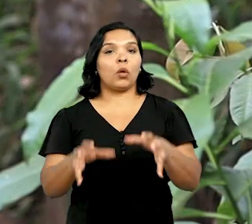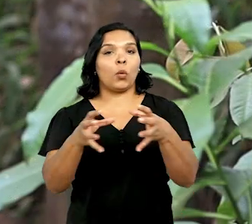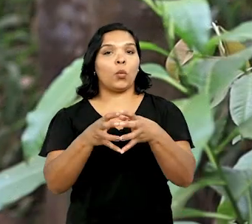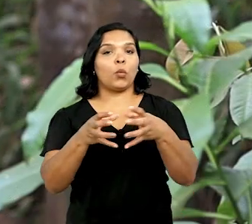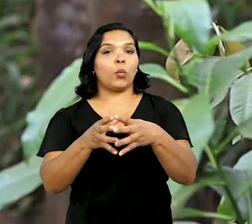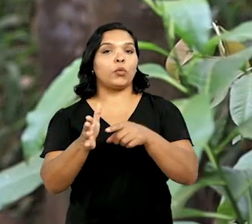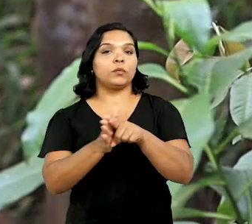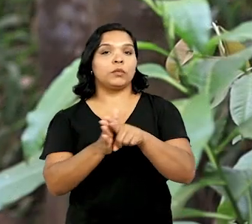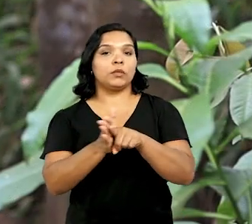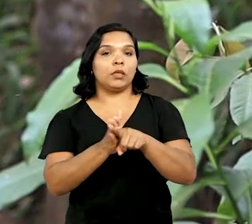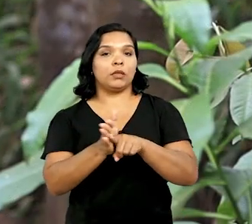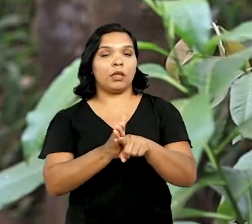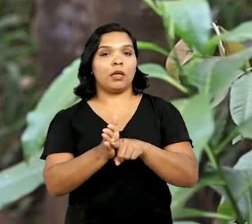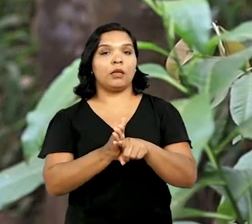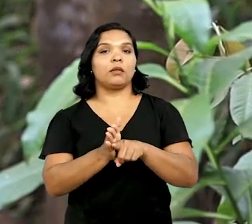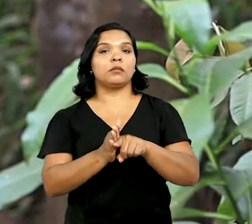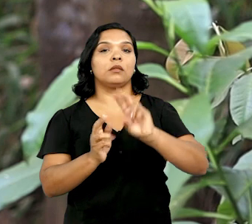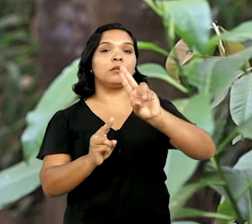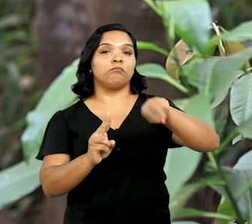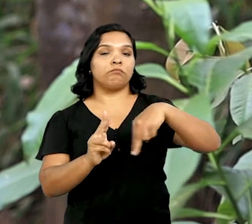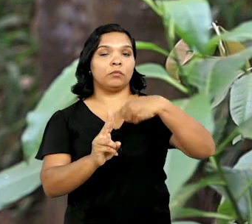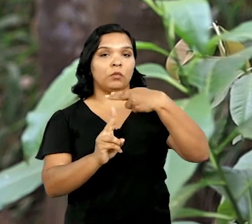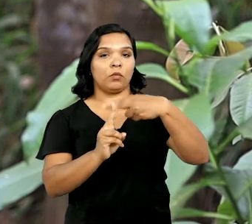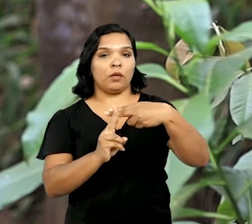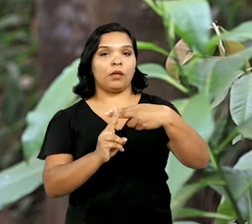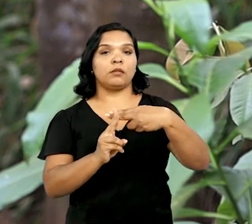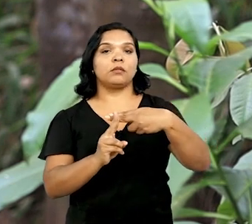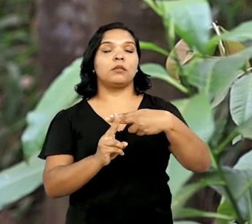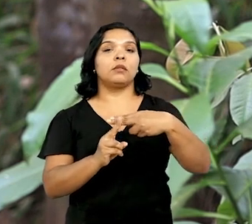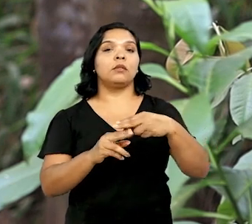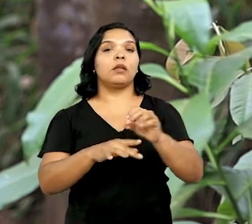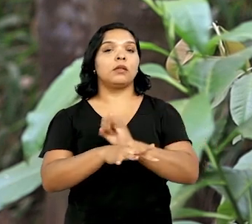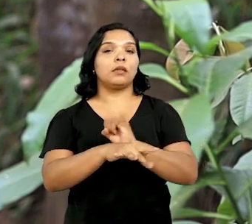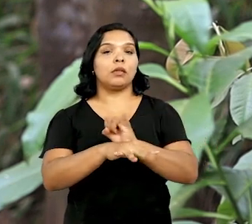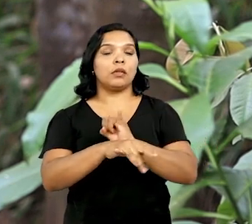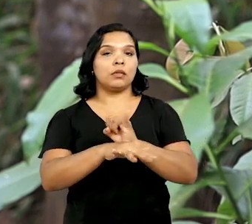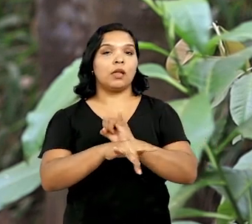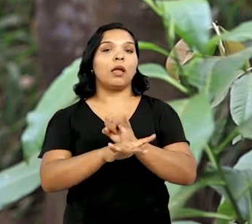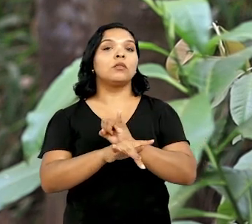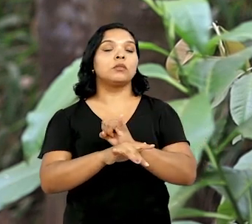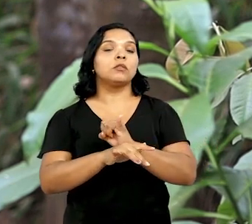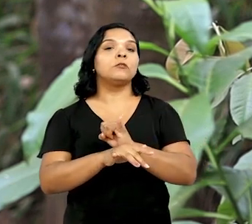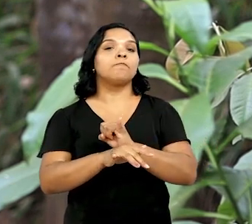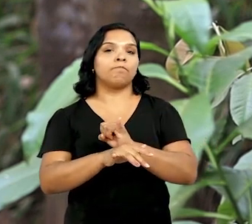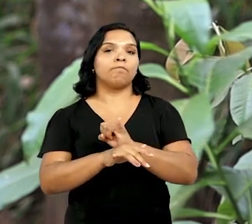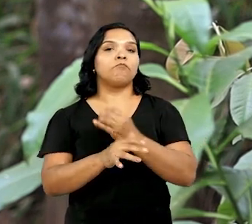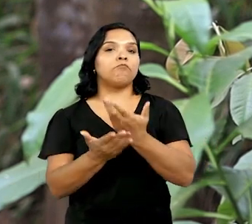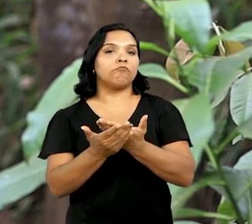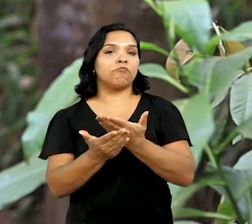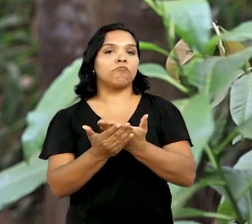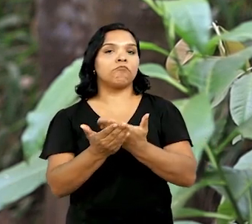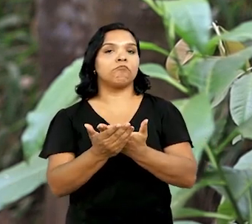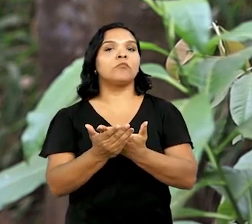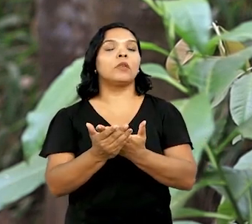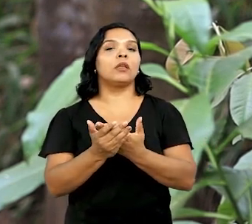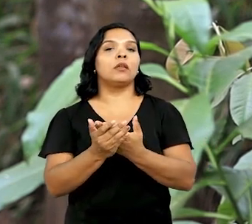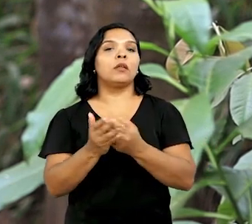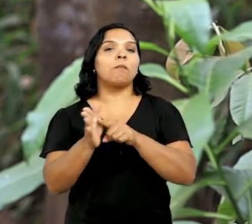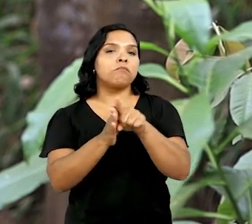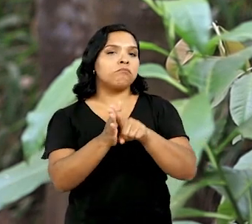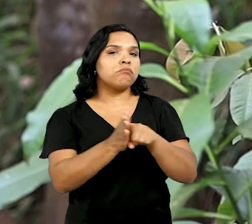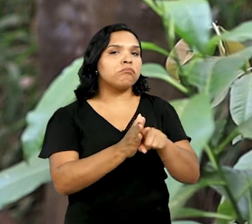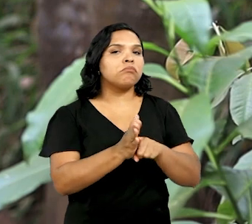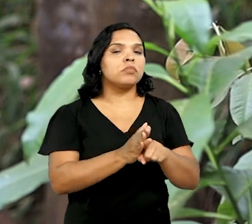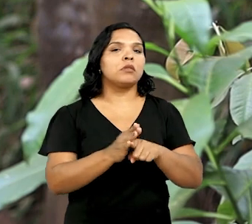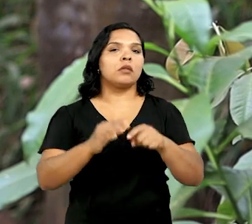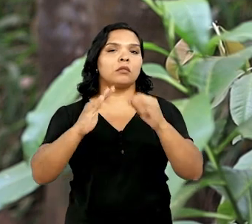Um grupo de pesquisadores da Universidade Estadual de Santa Cruz, campus de Ilhéus, conduziu um estudo intitulado Mapeamentos de Terreiros,